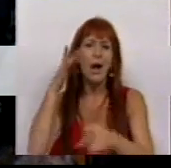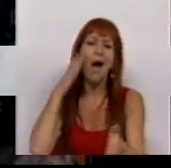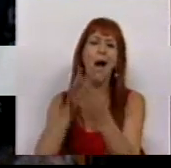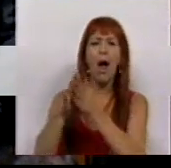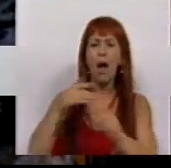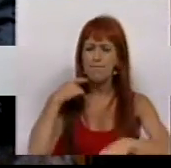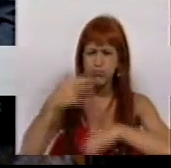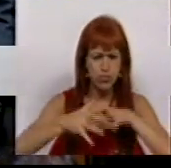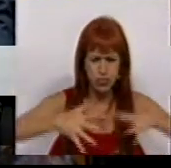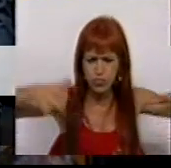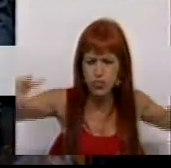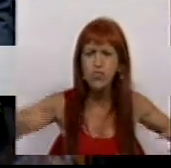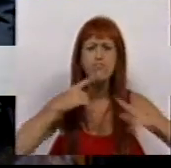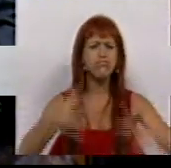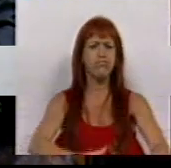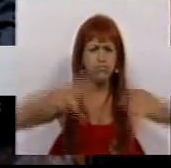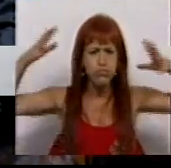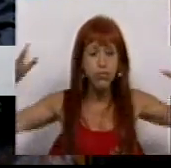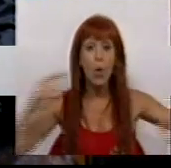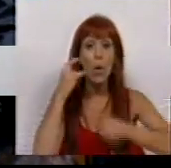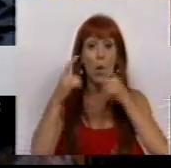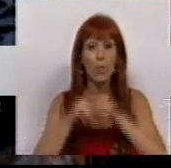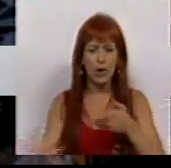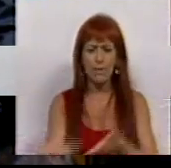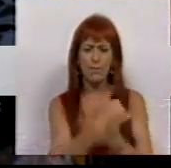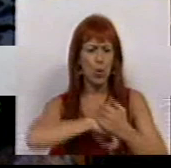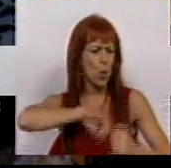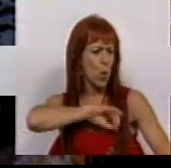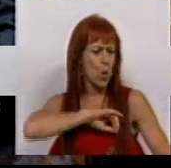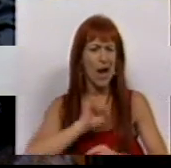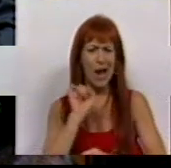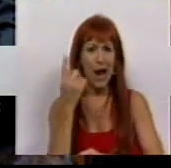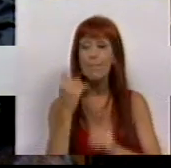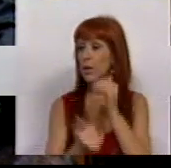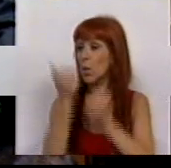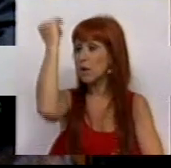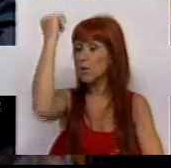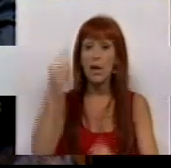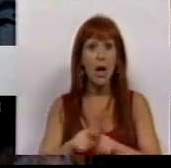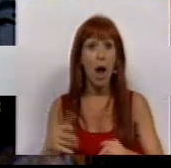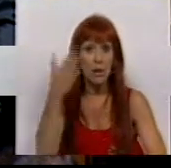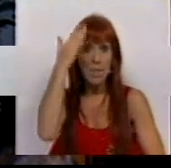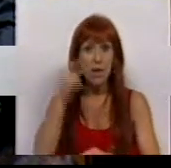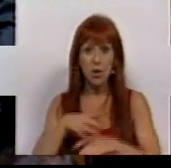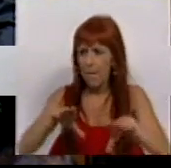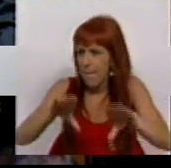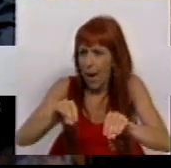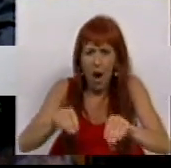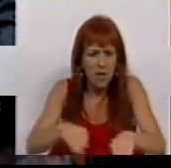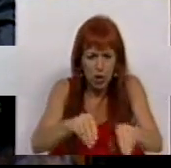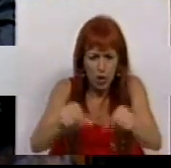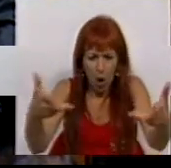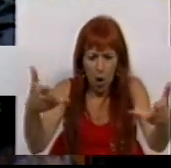exploração intensiva e superintensiva, que procuram lucro rápido e elevado e com alta capacidade de esgotamento do